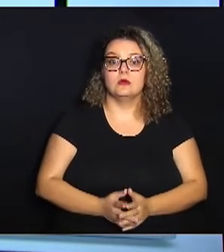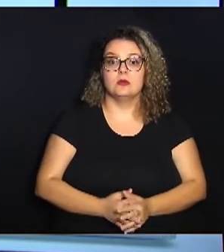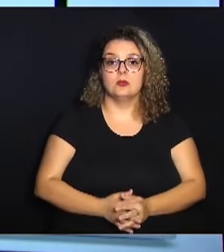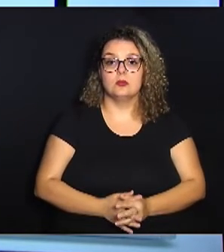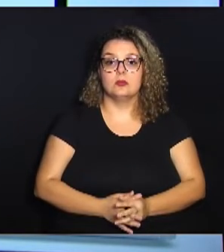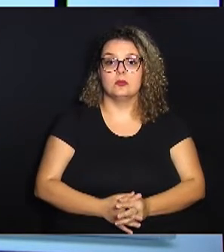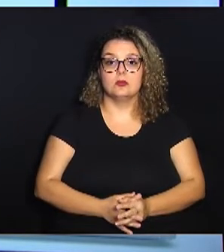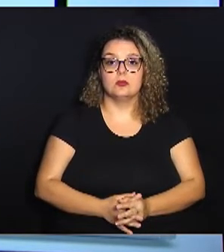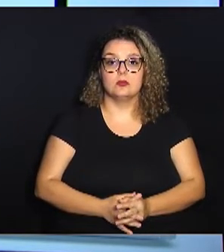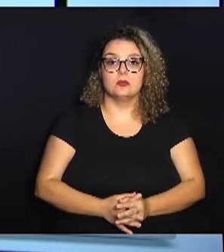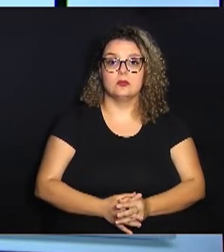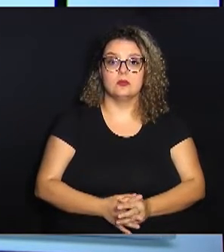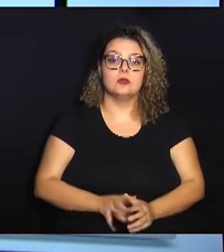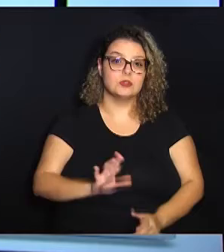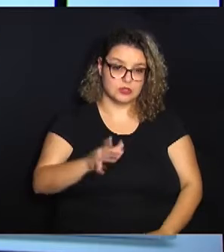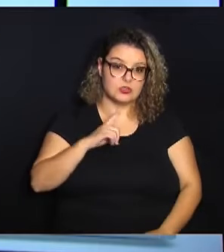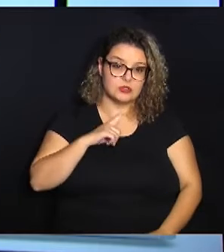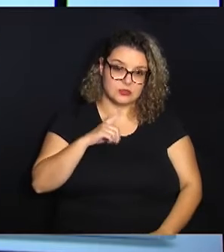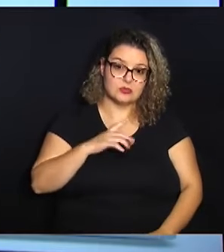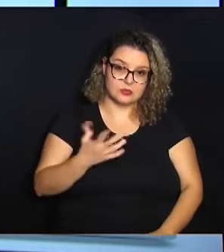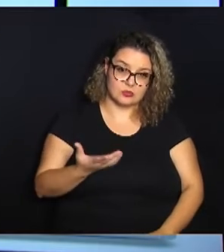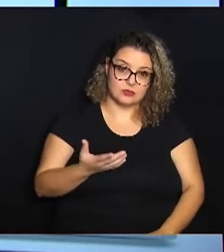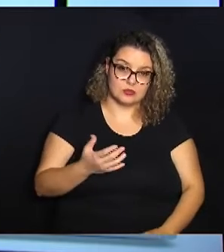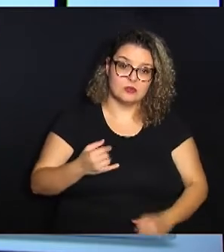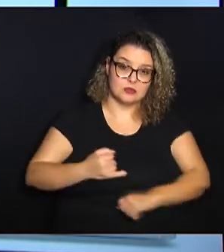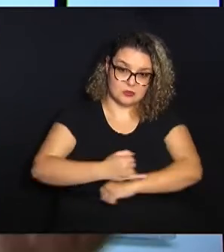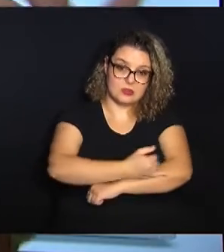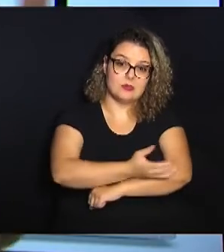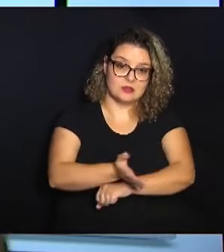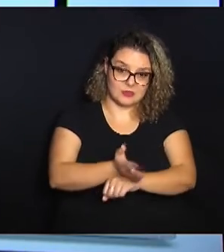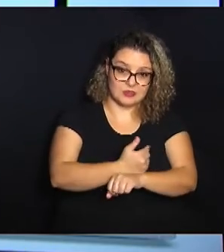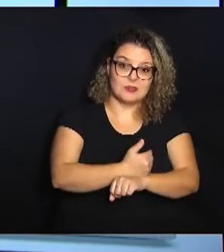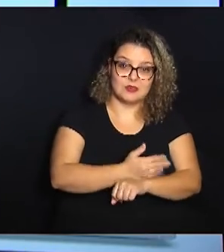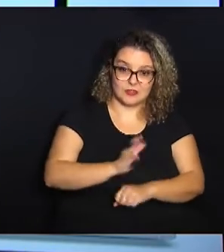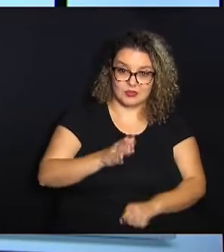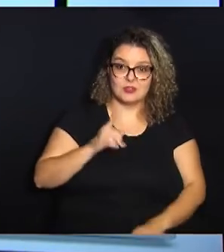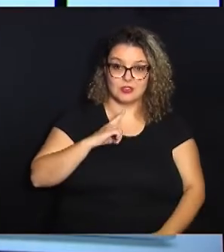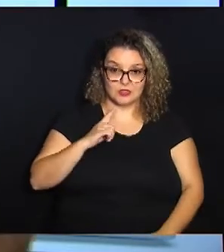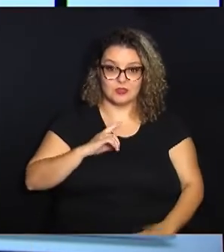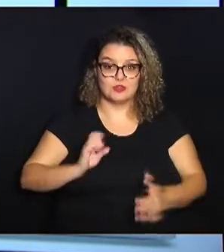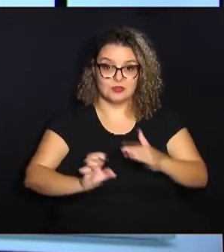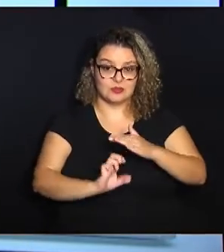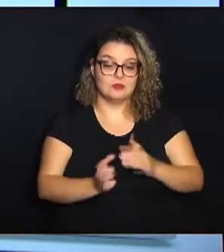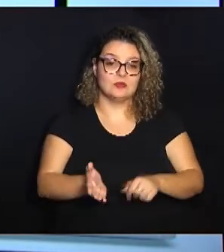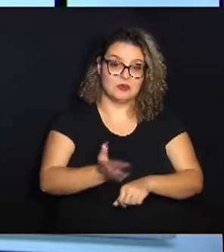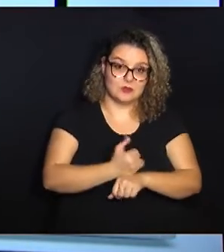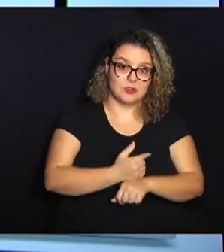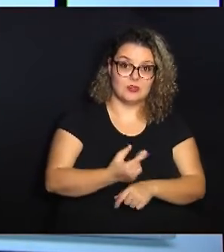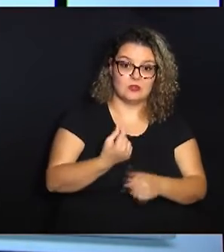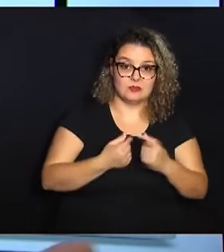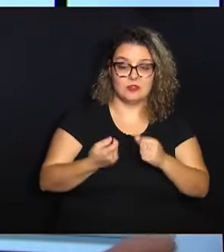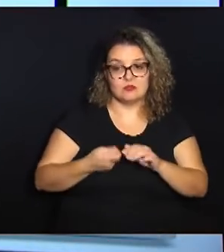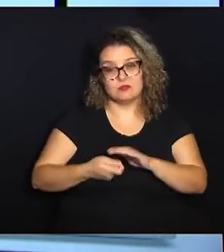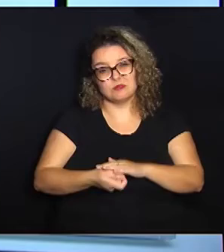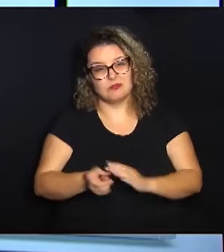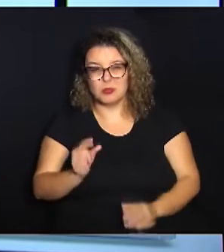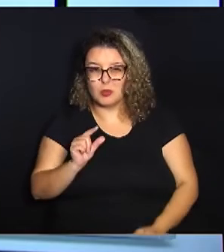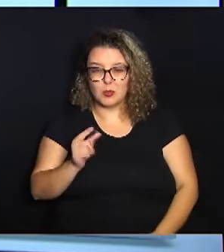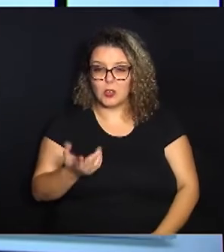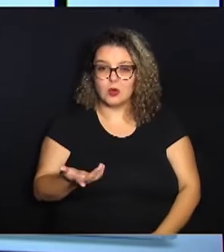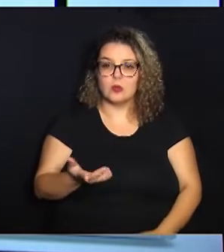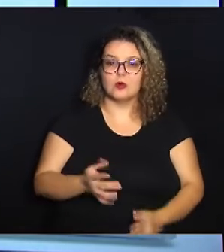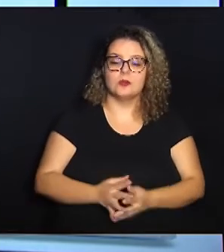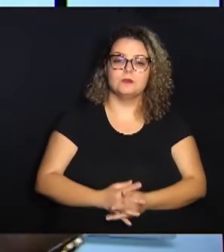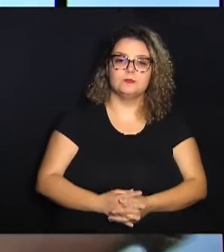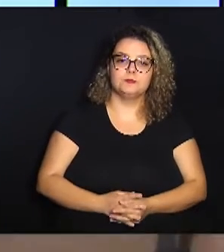a gente já tinha uma infraestrutura prévia, porque a gente já tinha uma empresa antes, então o investimento inicial até foi muito